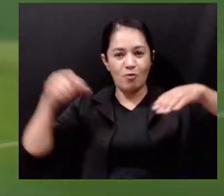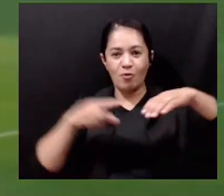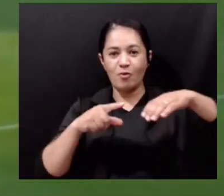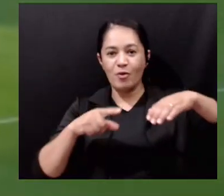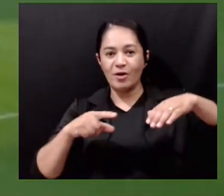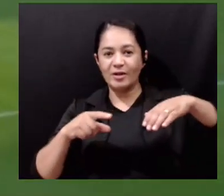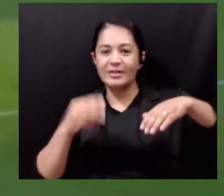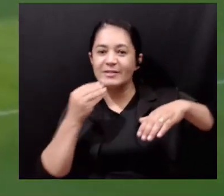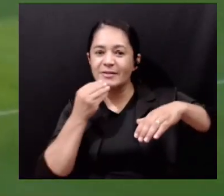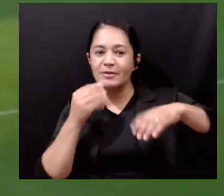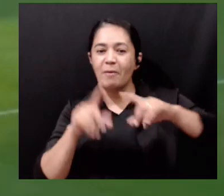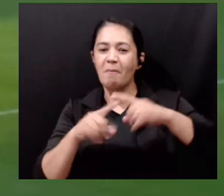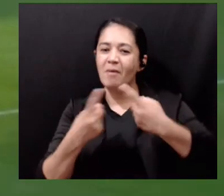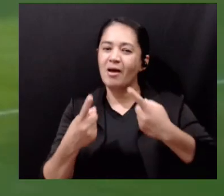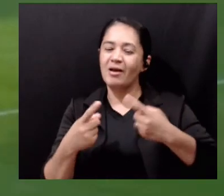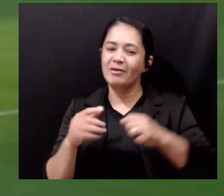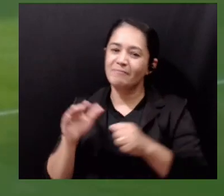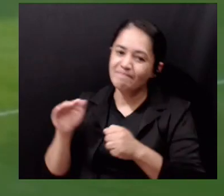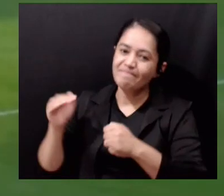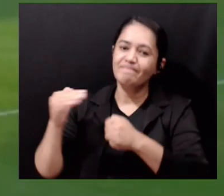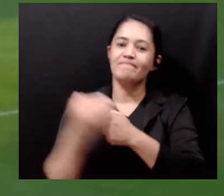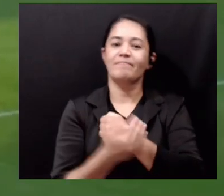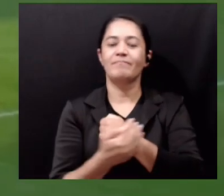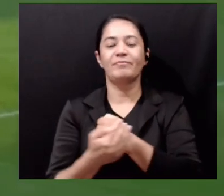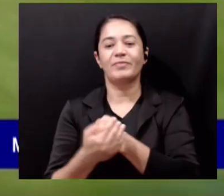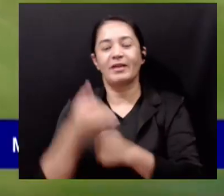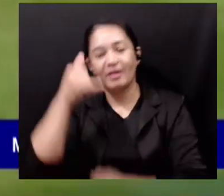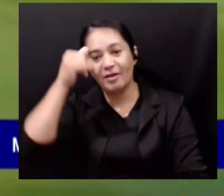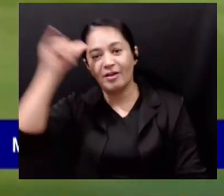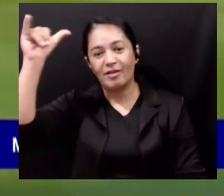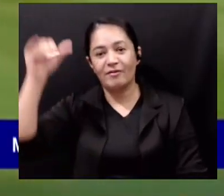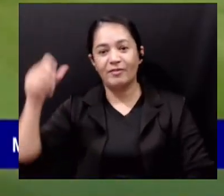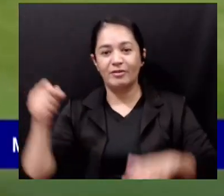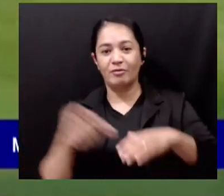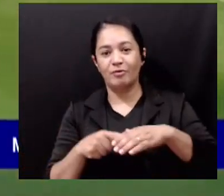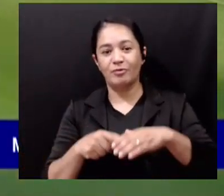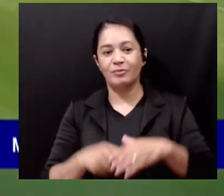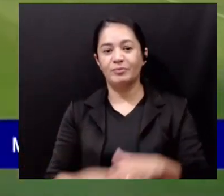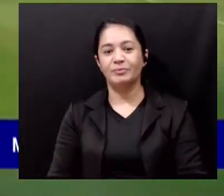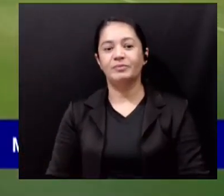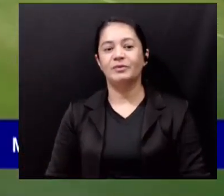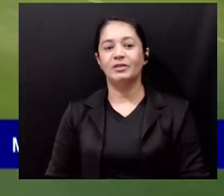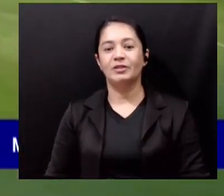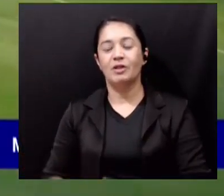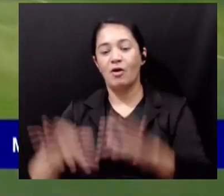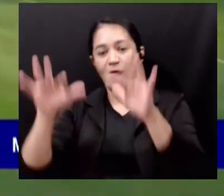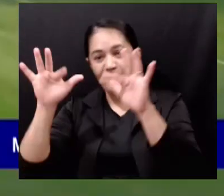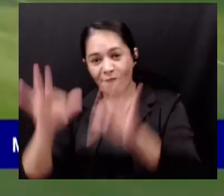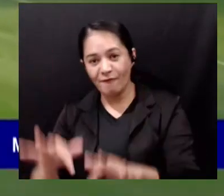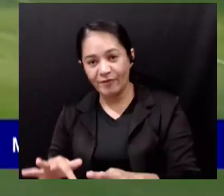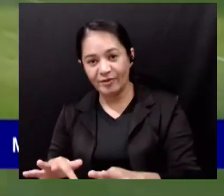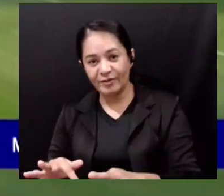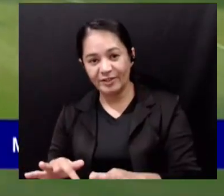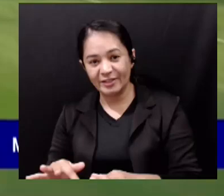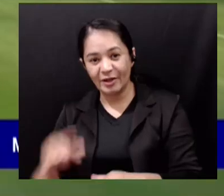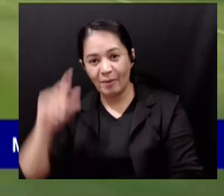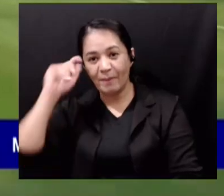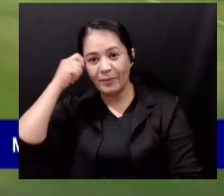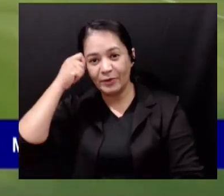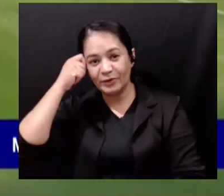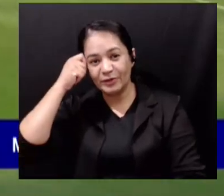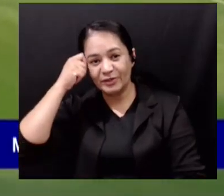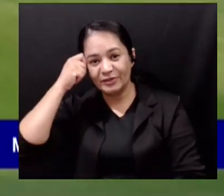Diogo Silva fez boa defesa e evitou o gol dos visitantes. No final do jogo, os donos da casa ainda ficaram com um jogador a